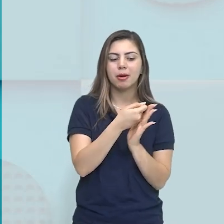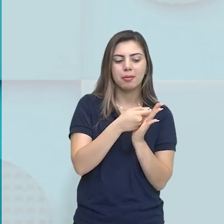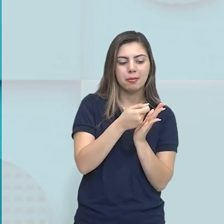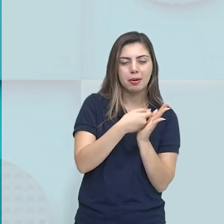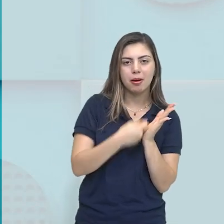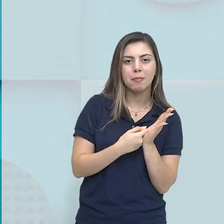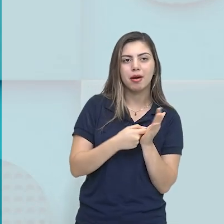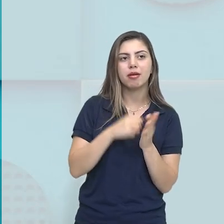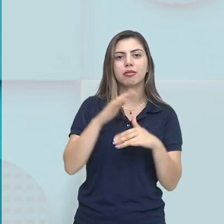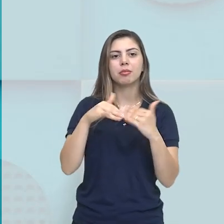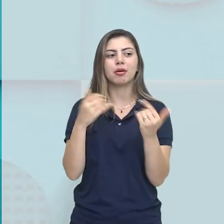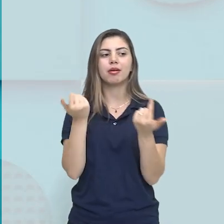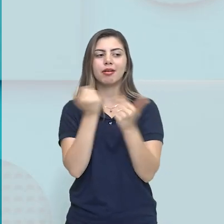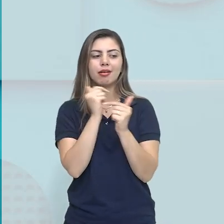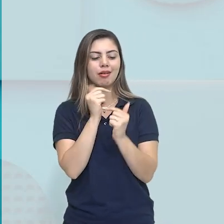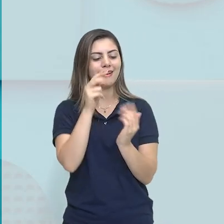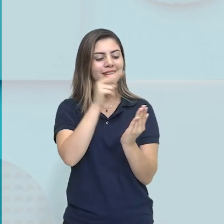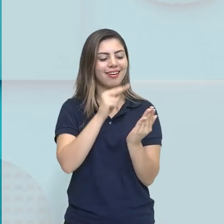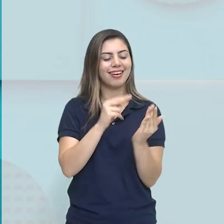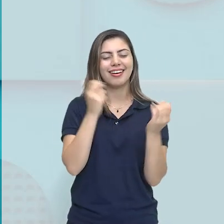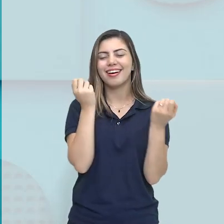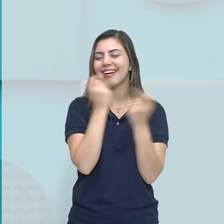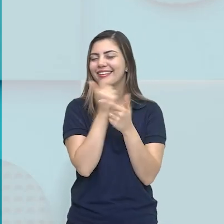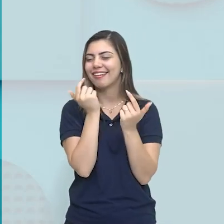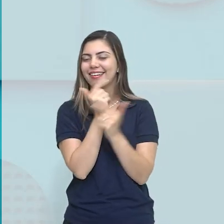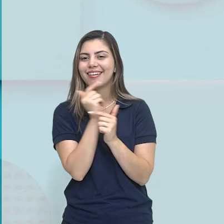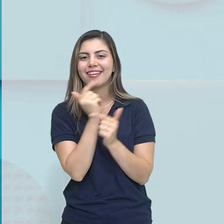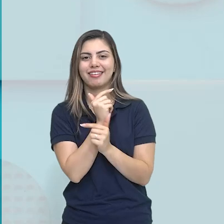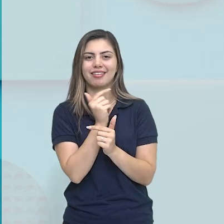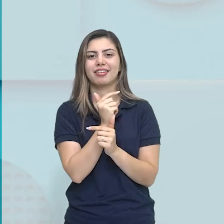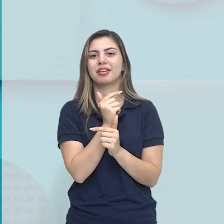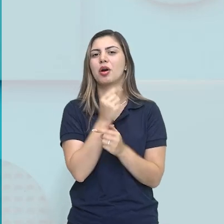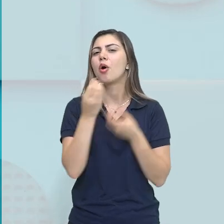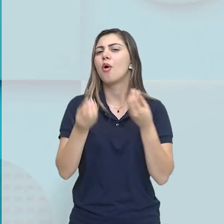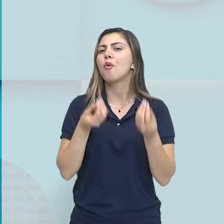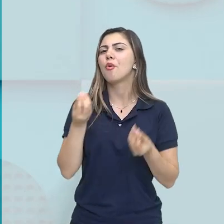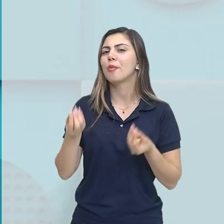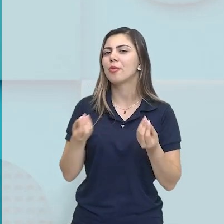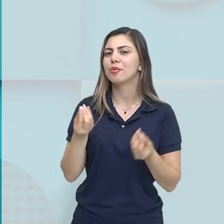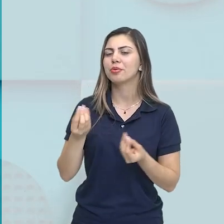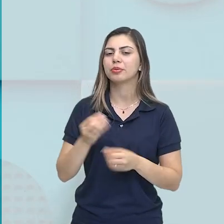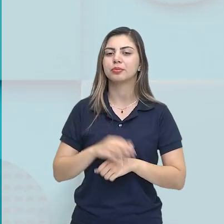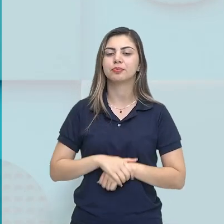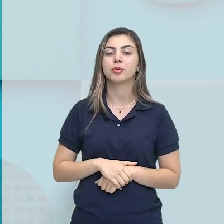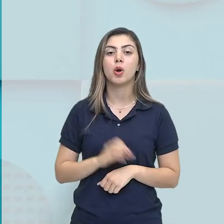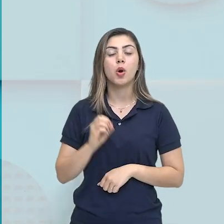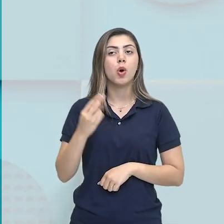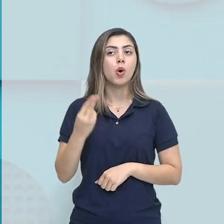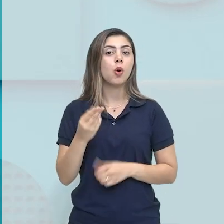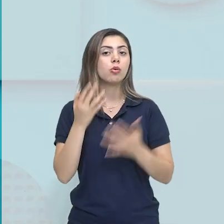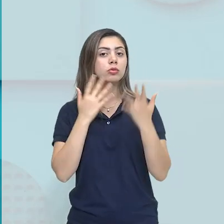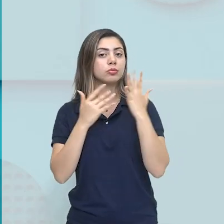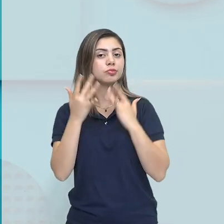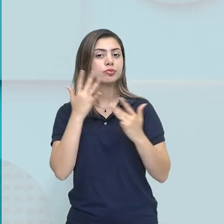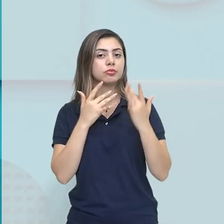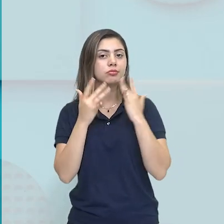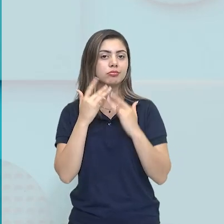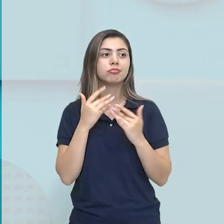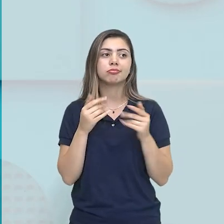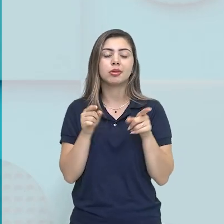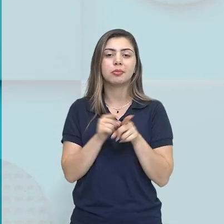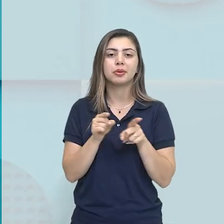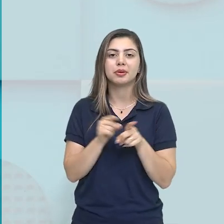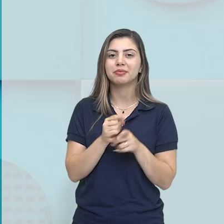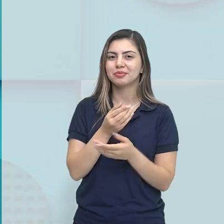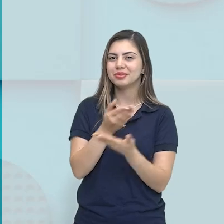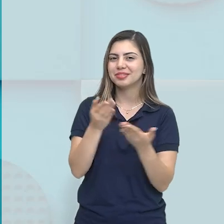humor àquelas pessoas que estão lendo o texto, né, ou ou numa apresentação também, né? Como vocês viram, né?